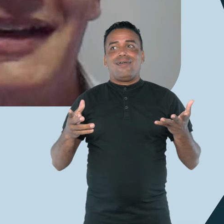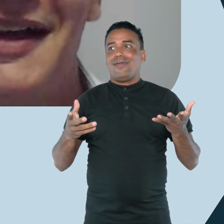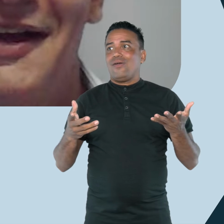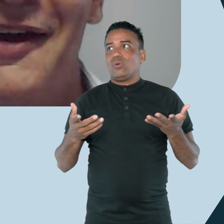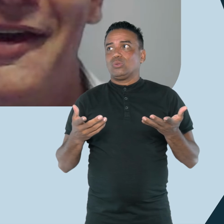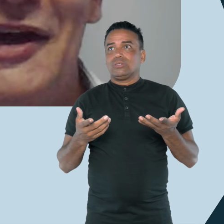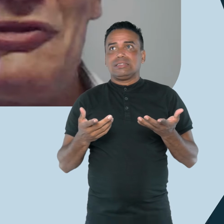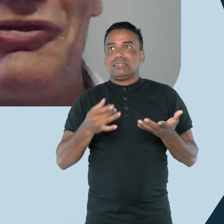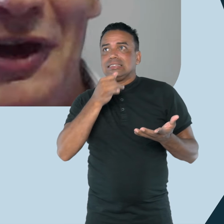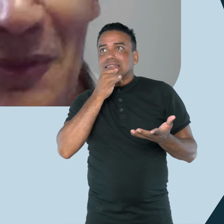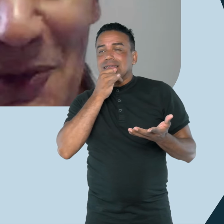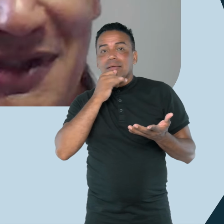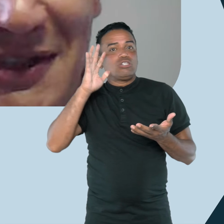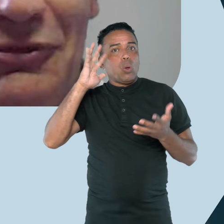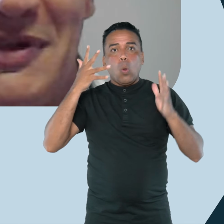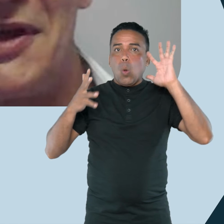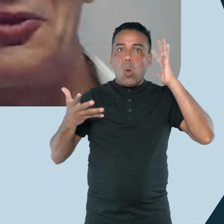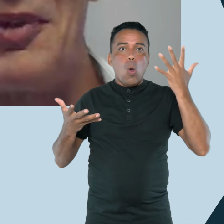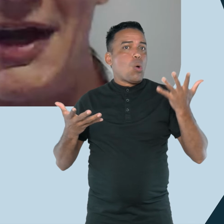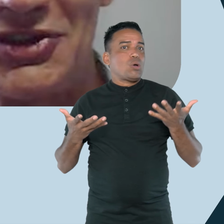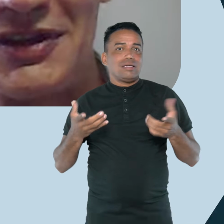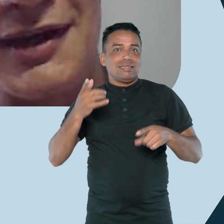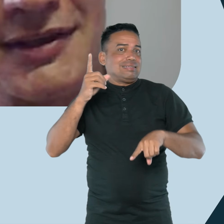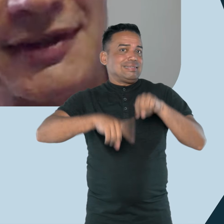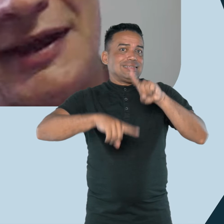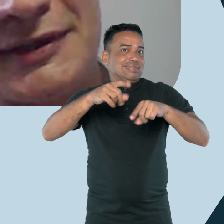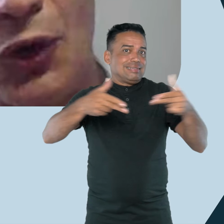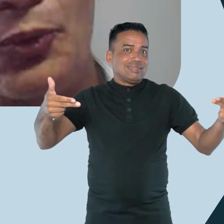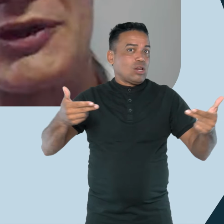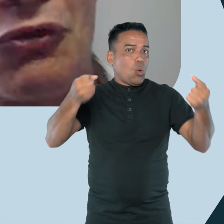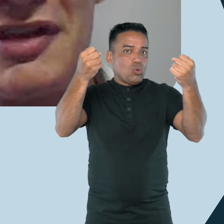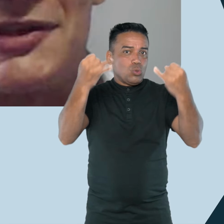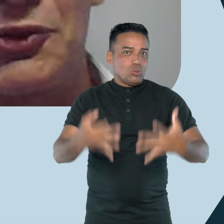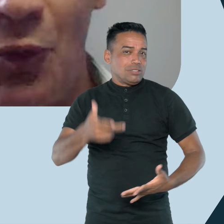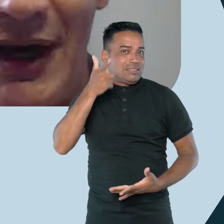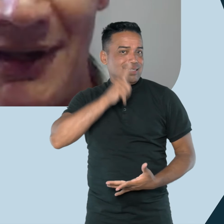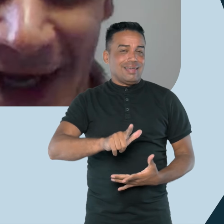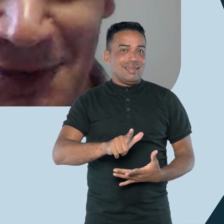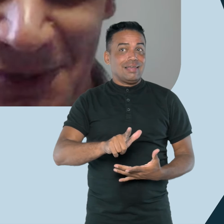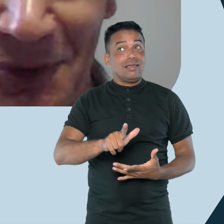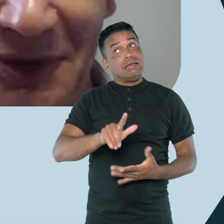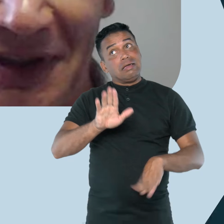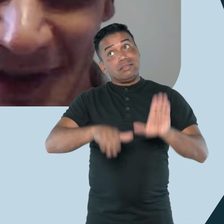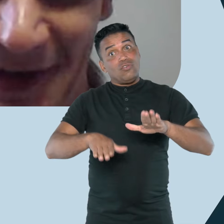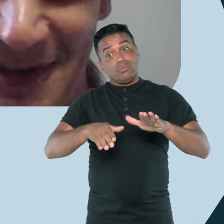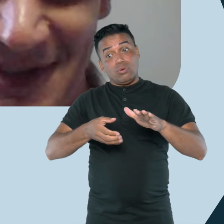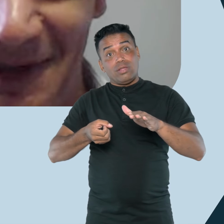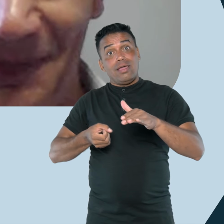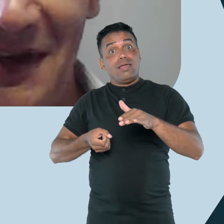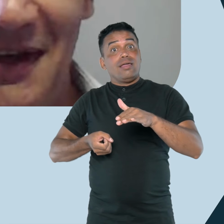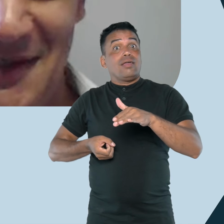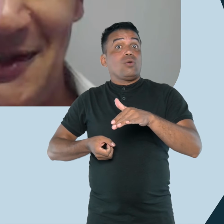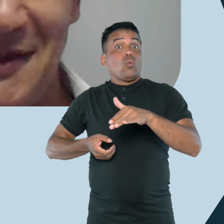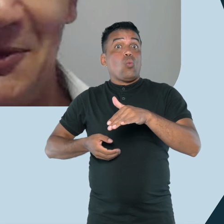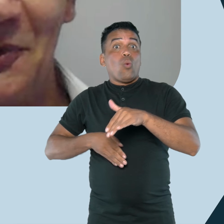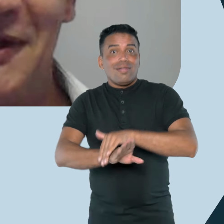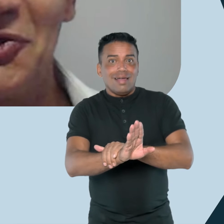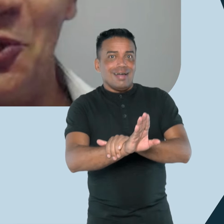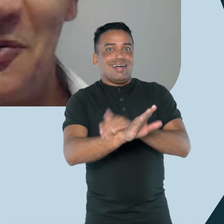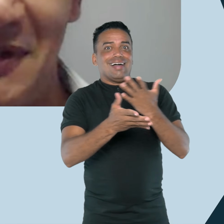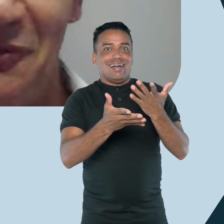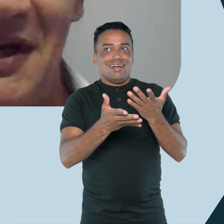né, efêmeros que fizeram parte dela e que até então, por talvez não ter guardado, não ter essa